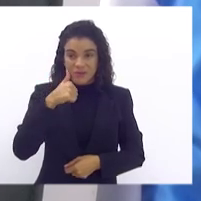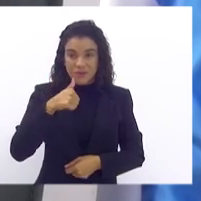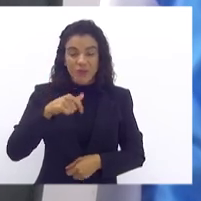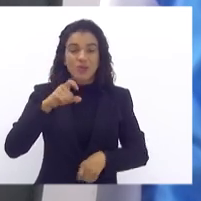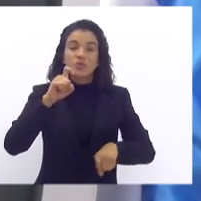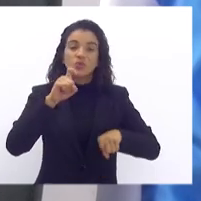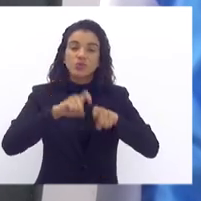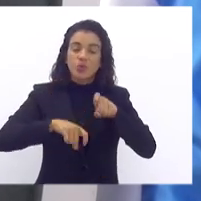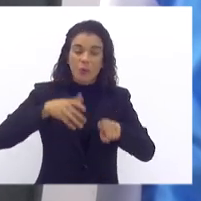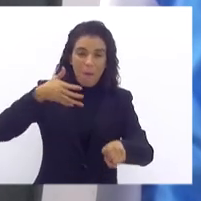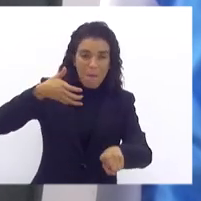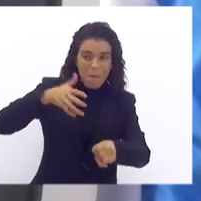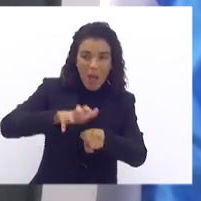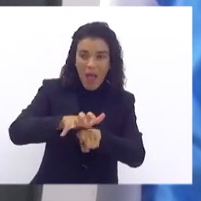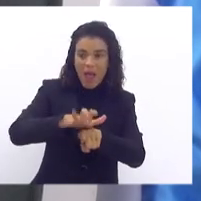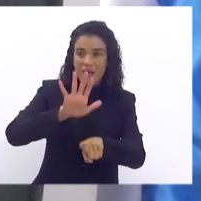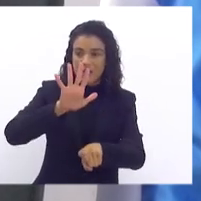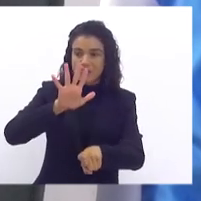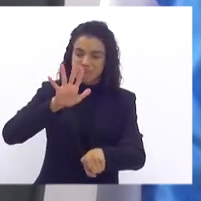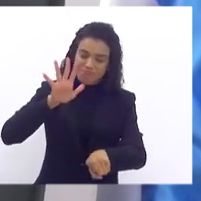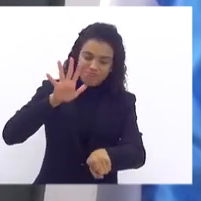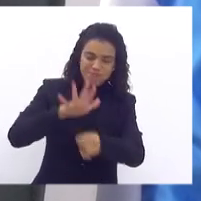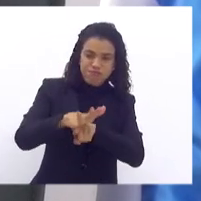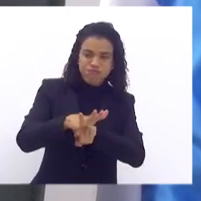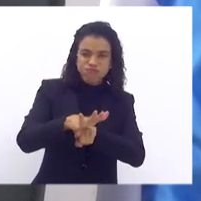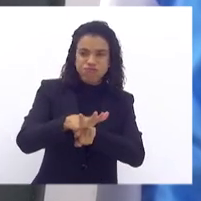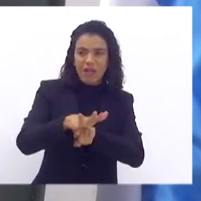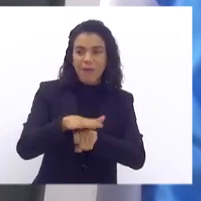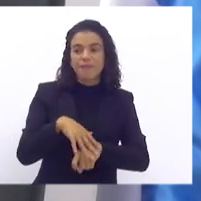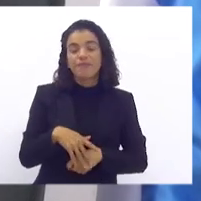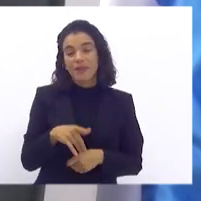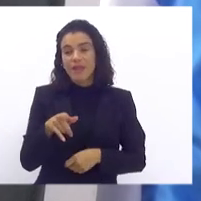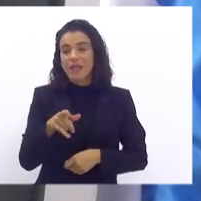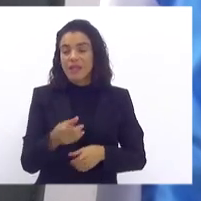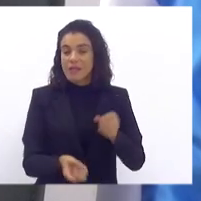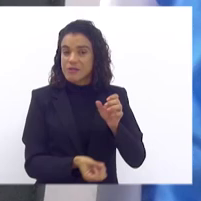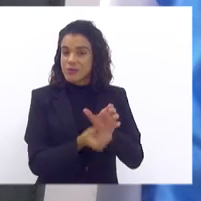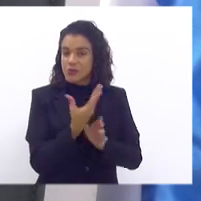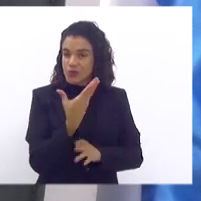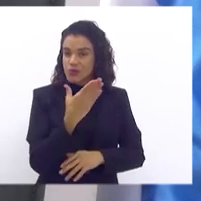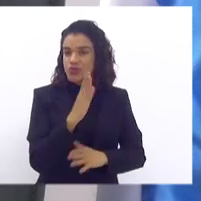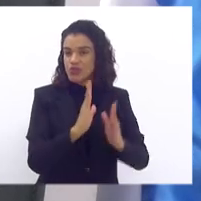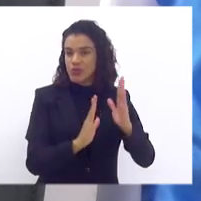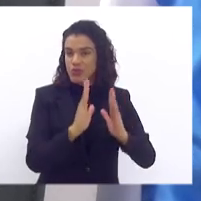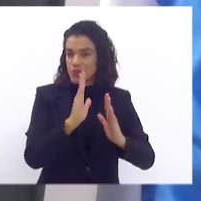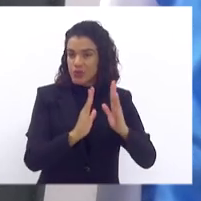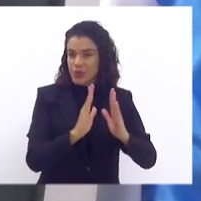estupro coletivo, que foi o novo tipo penal que surgiu após aquele episódio